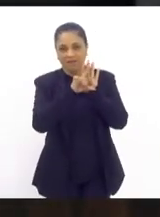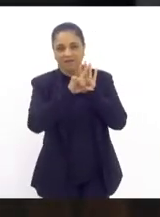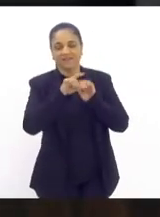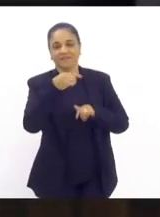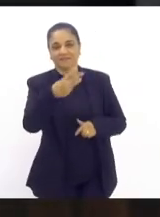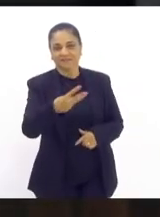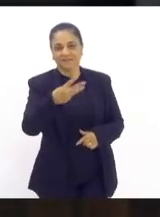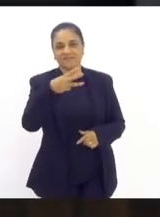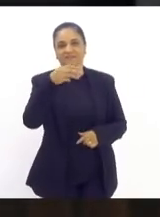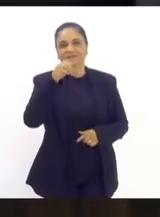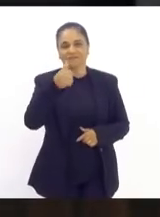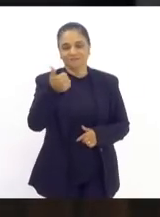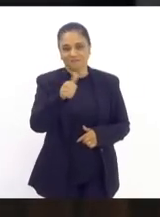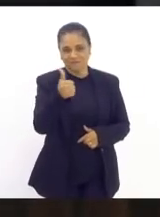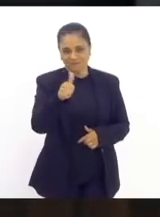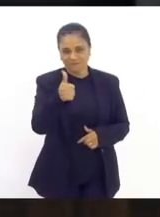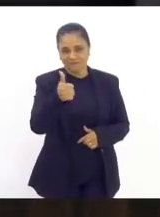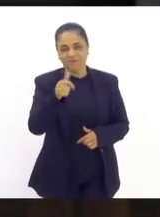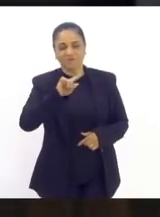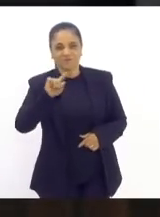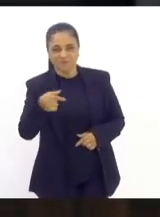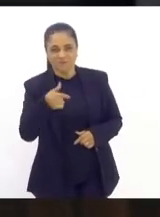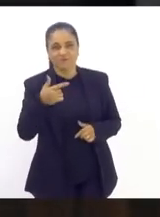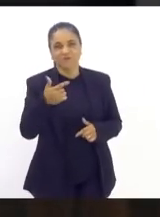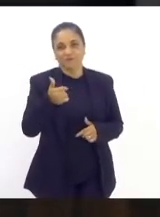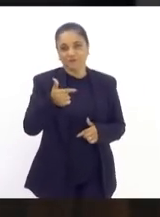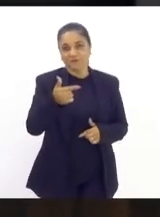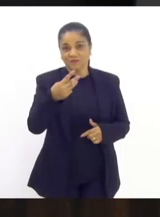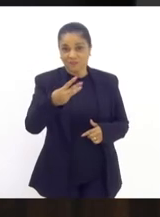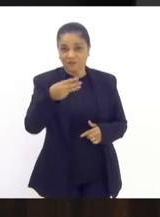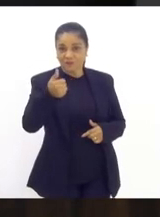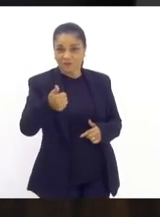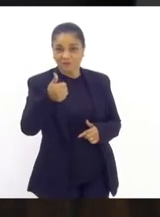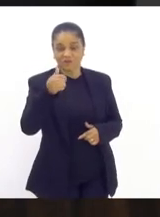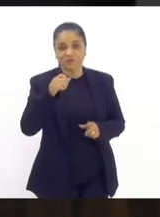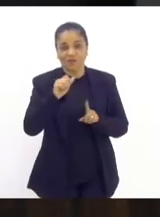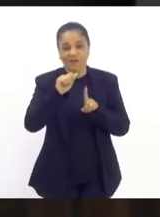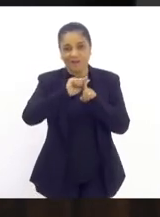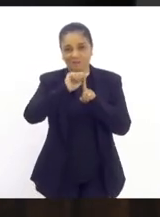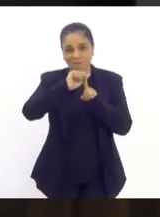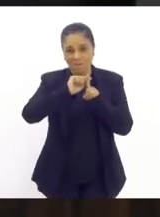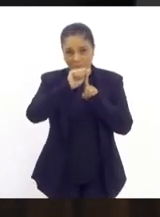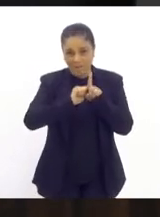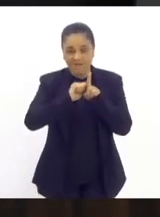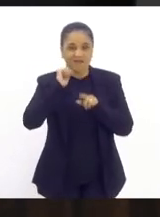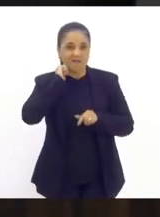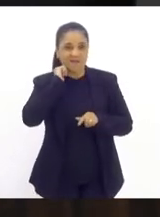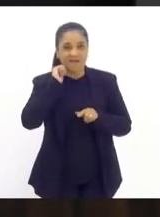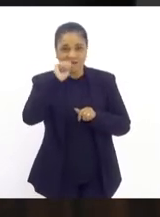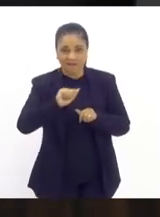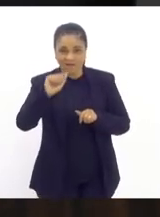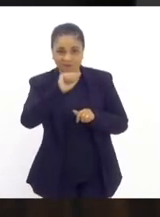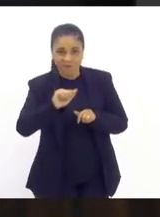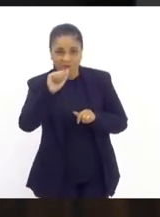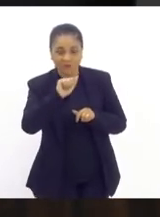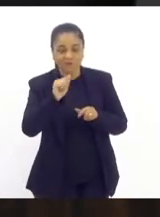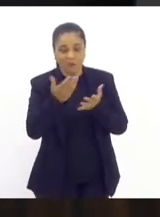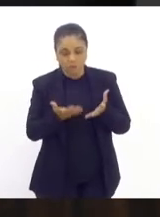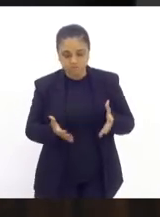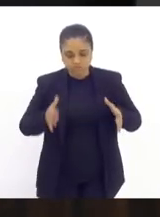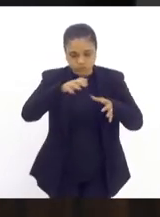de 31 de agosto de 2012 para consultar as informações que menciona a cada botijão de